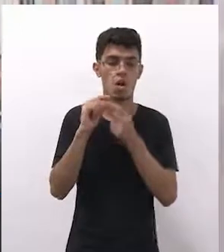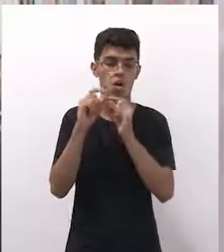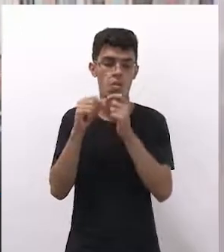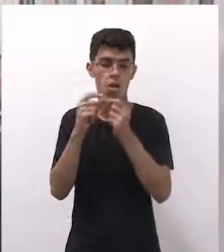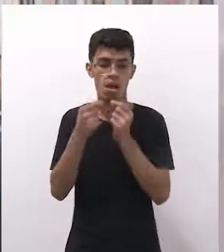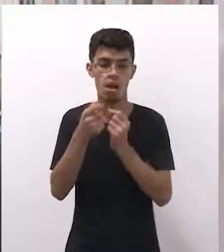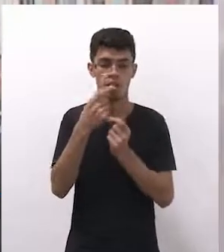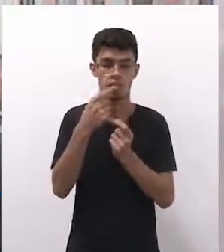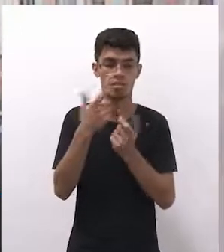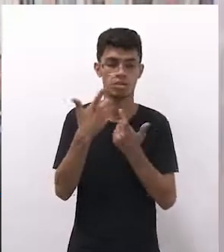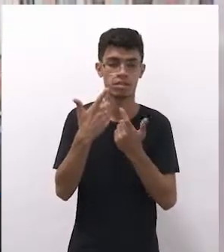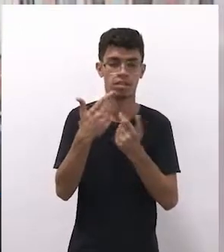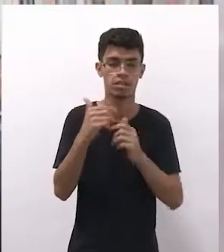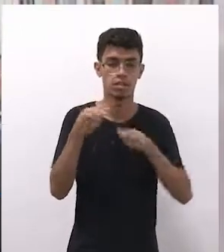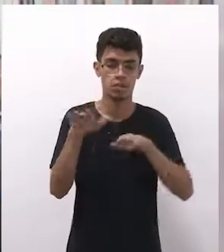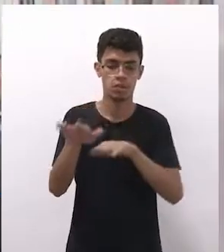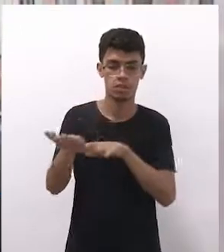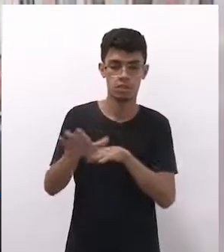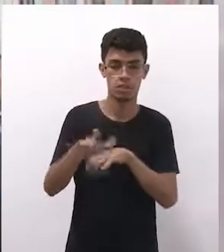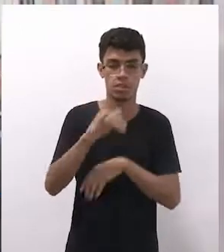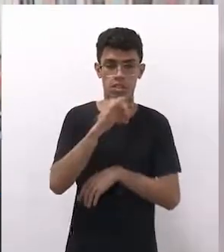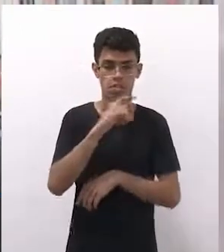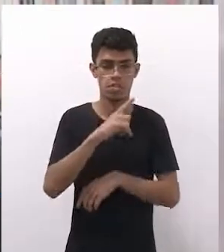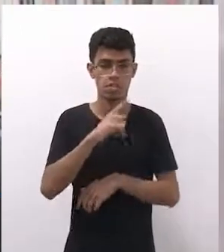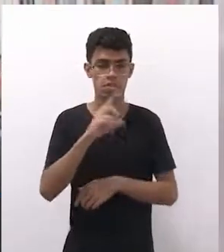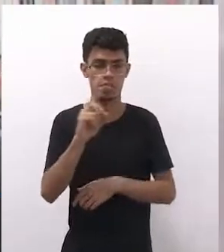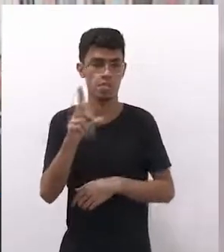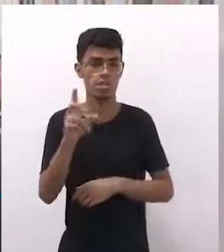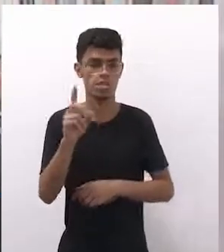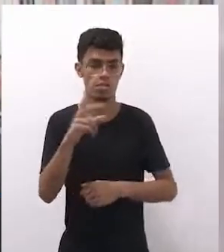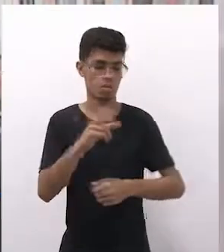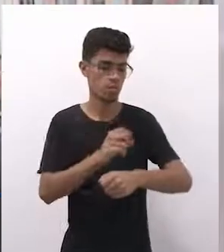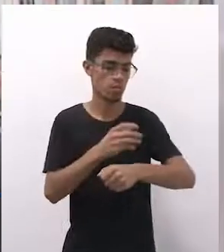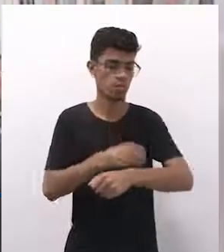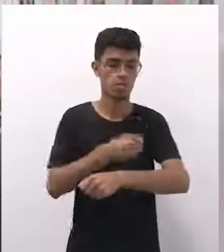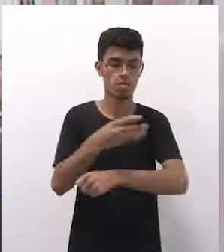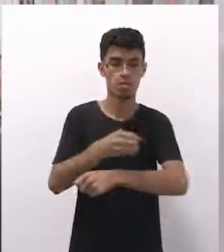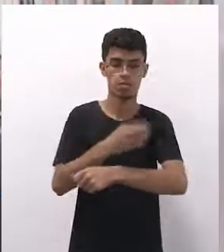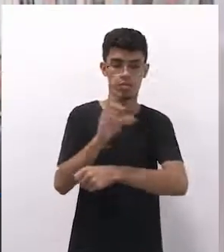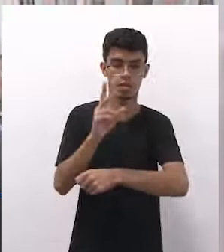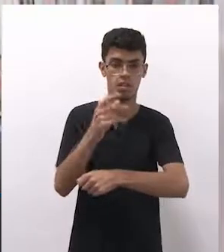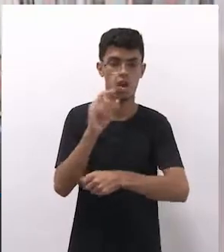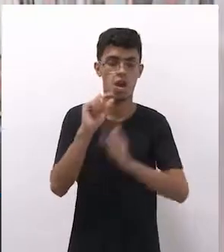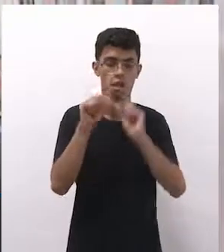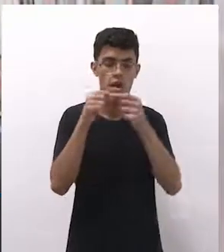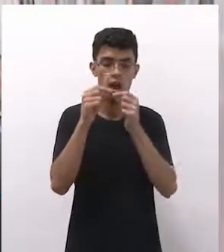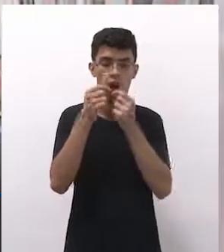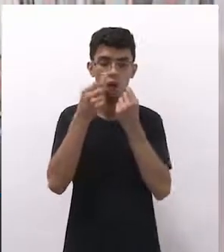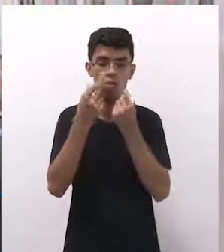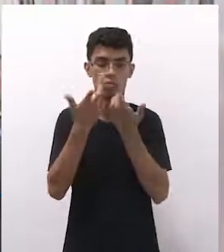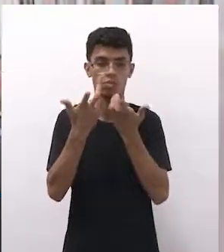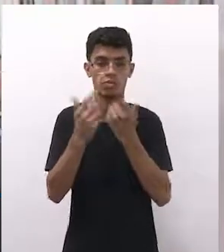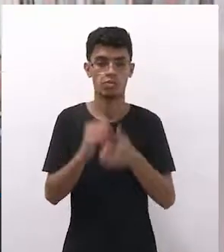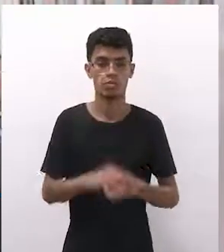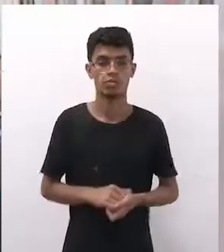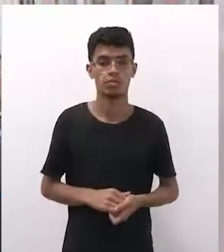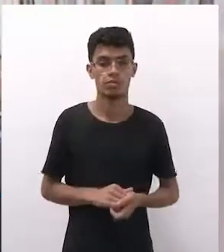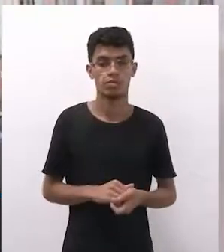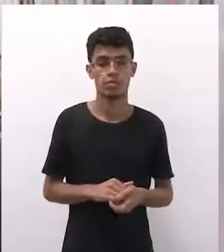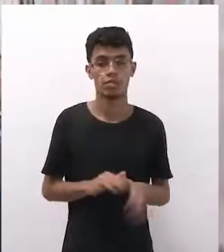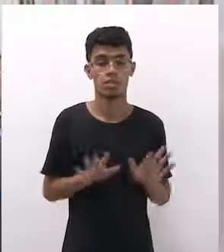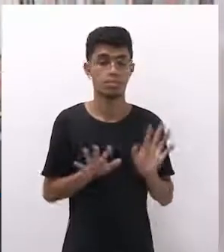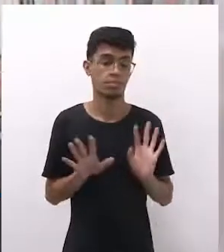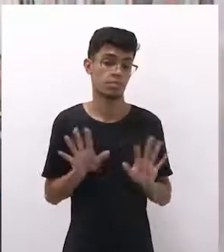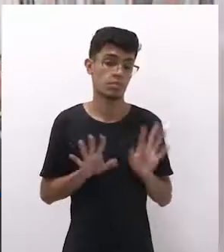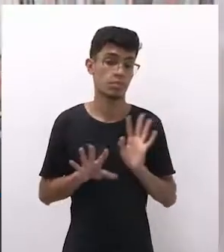muito no trânsito, por exemplo, ou com um paninho na mão, querendo limpar alguma coisa ali, e vou considerar razoável, né? E